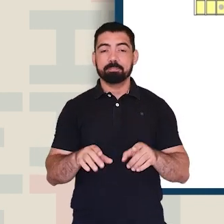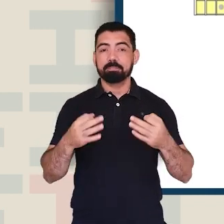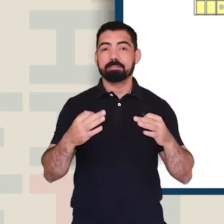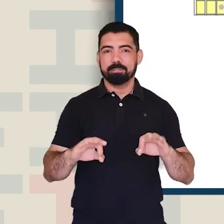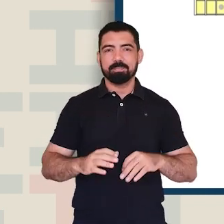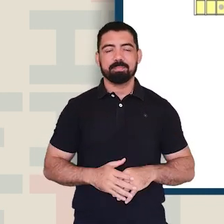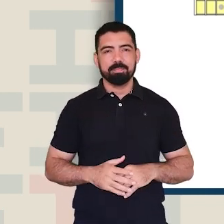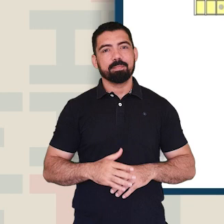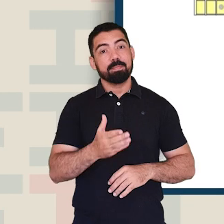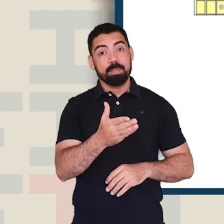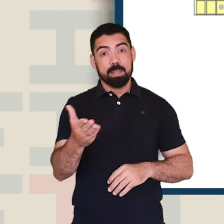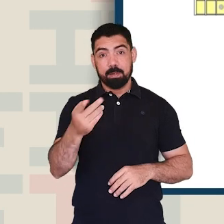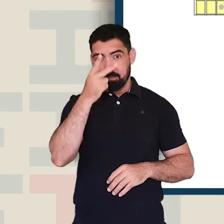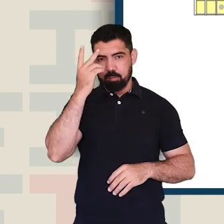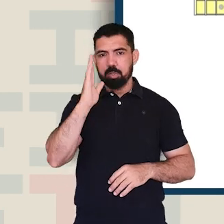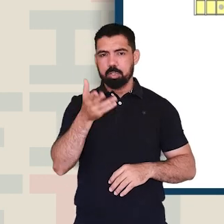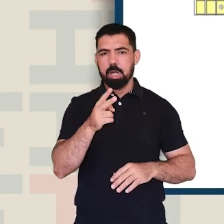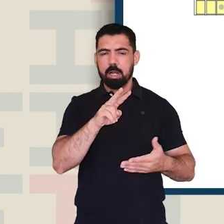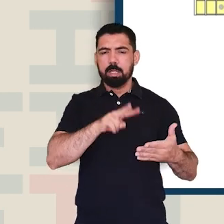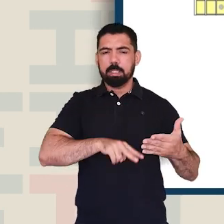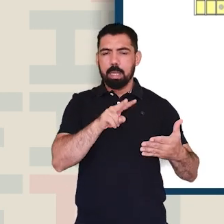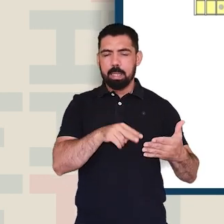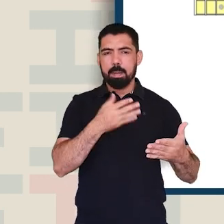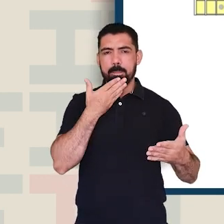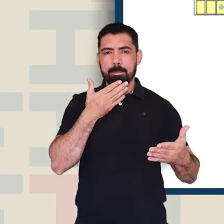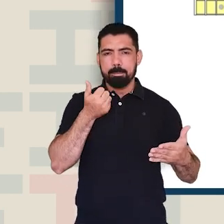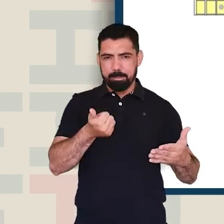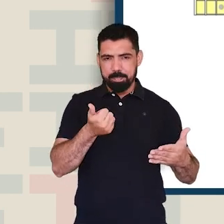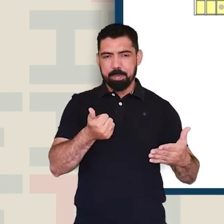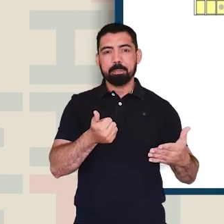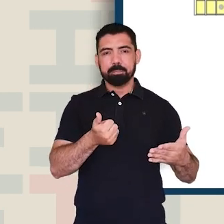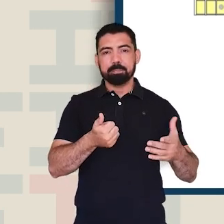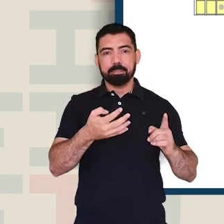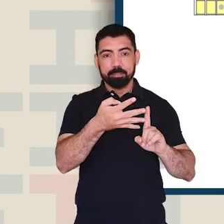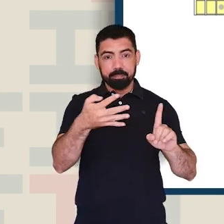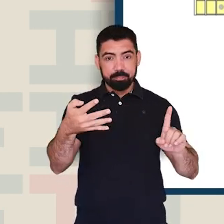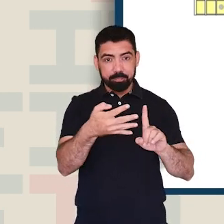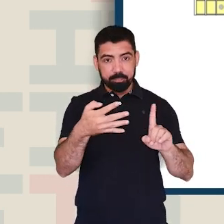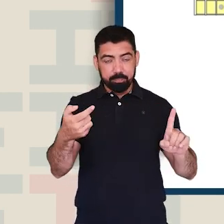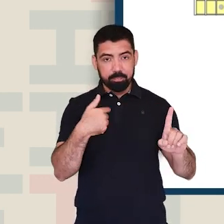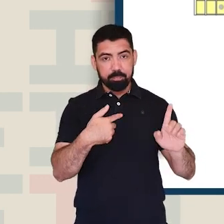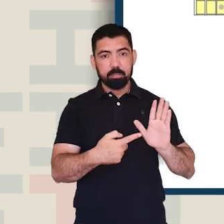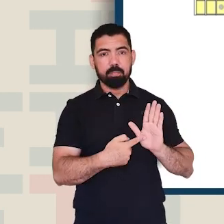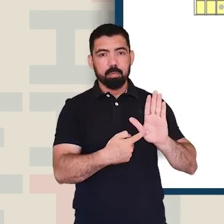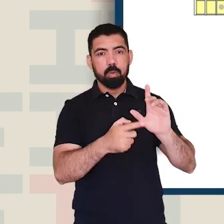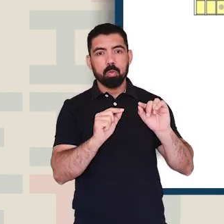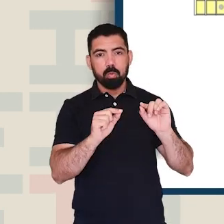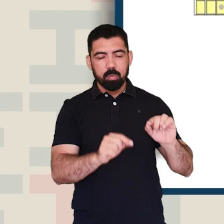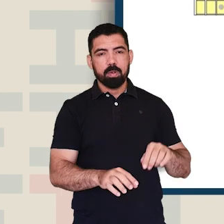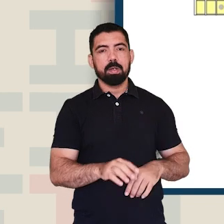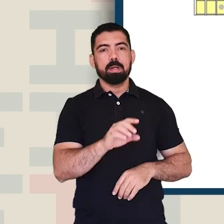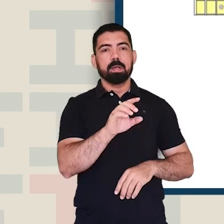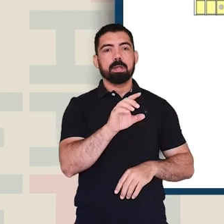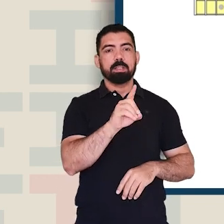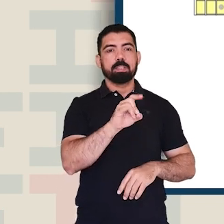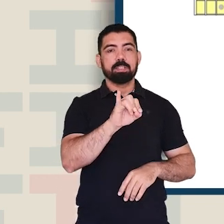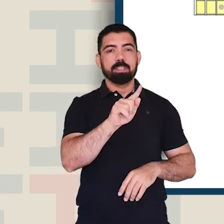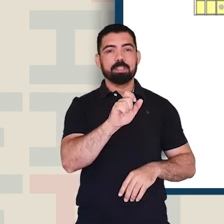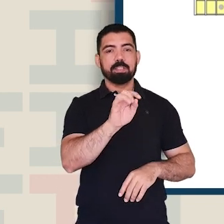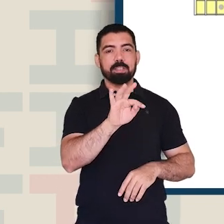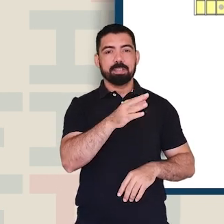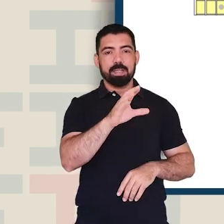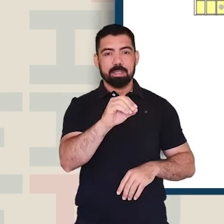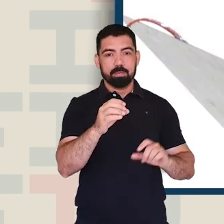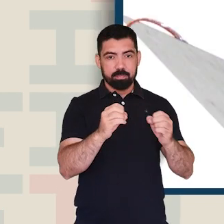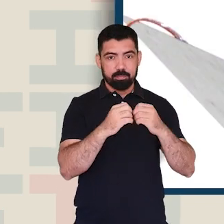Certo? Então, para a galera que já está lendo um pouquinho de partitura, eu coloquei as digitações aí no próximo